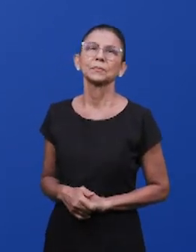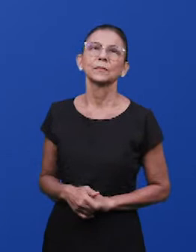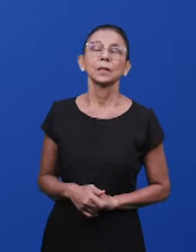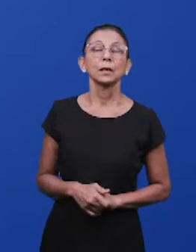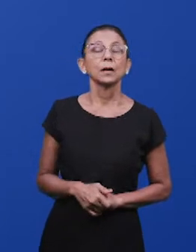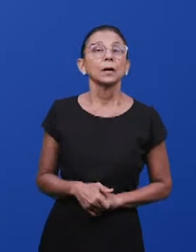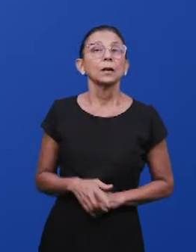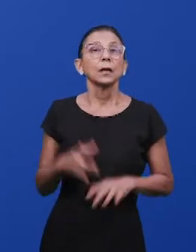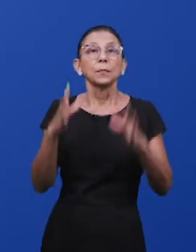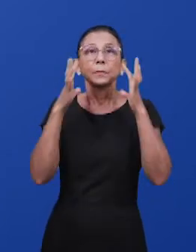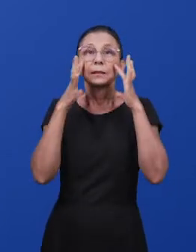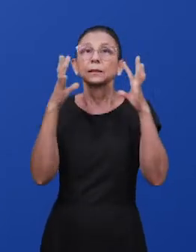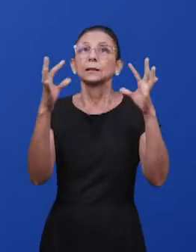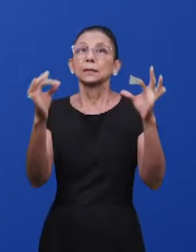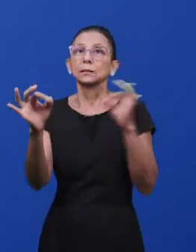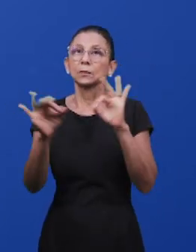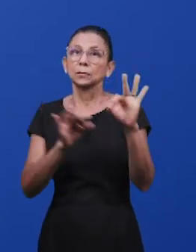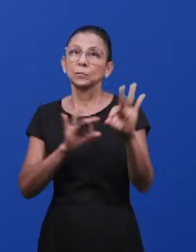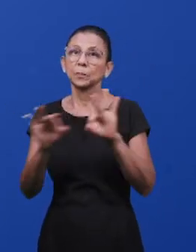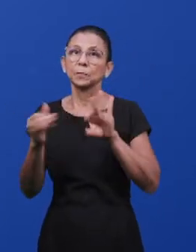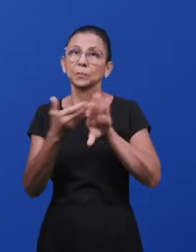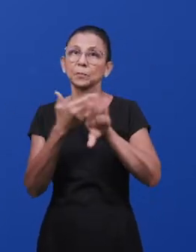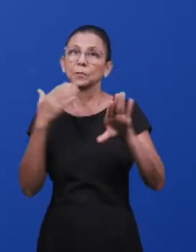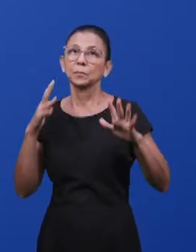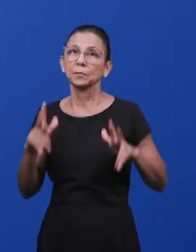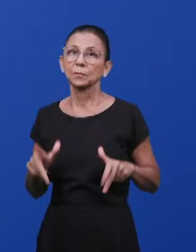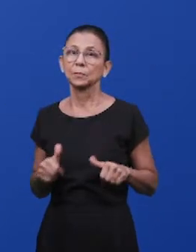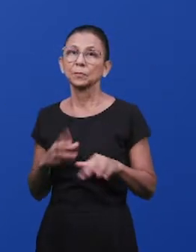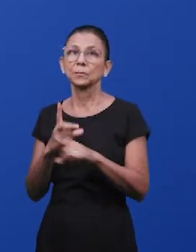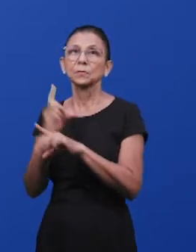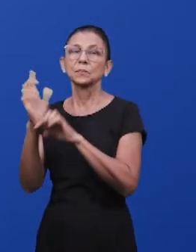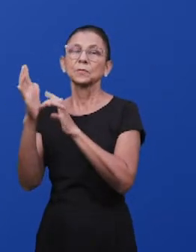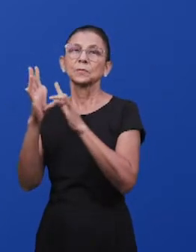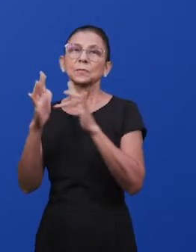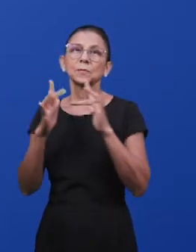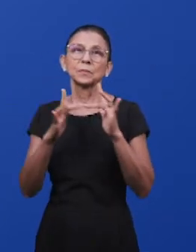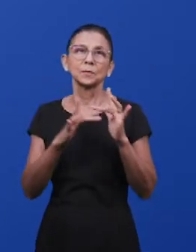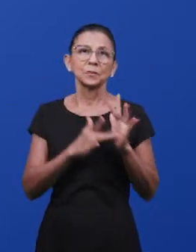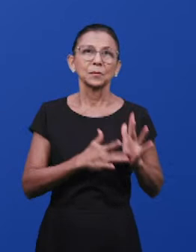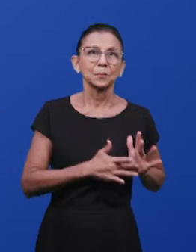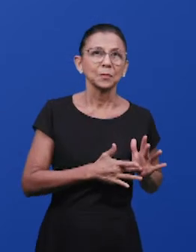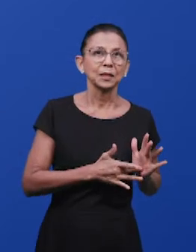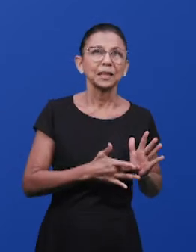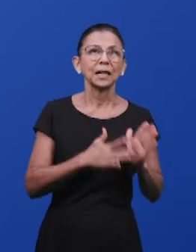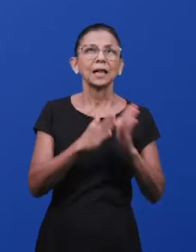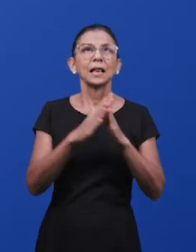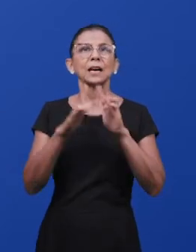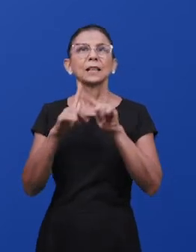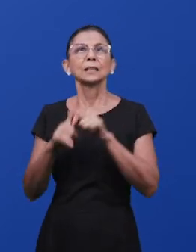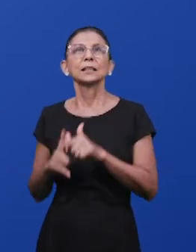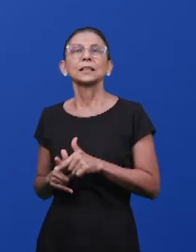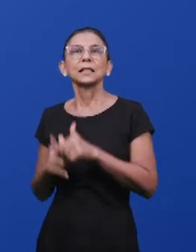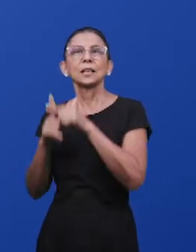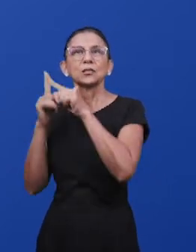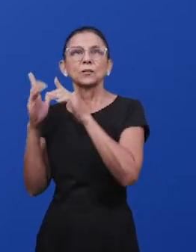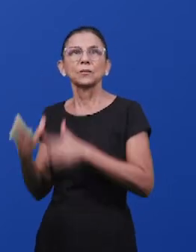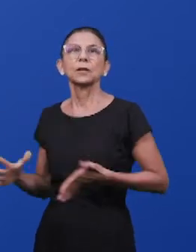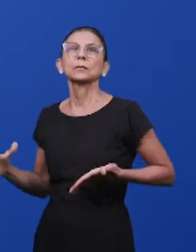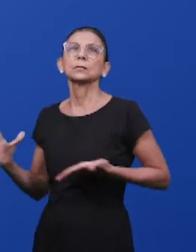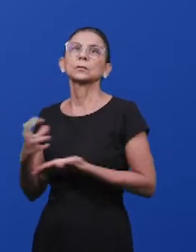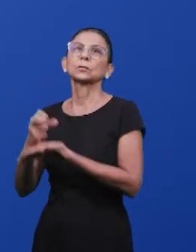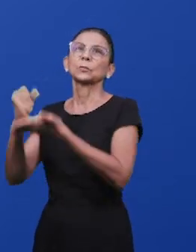stare attenti, prepararci per la venuta del Signore Gesù, perché c'è una Chiesa fedele che salirà e